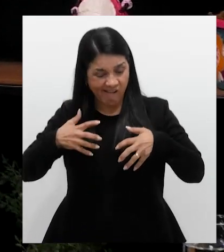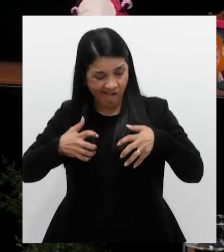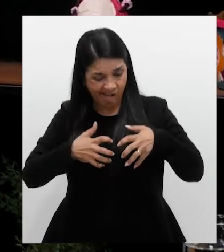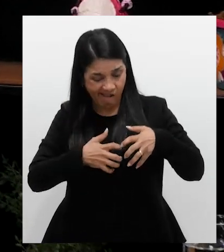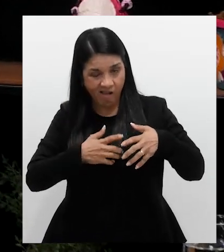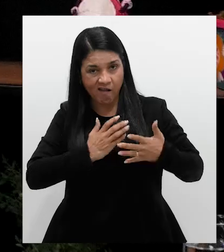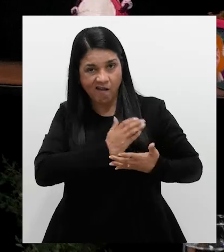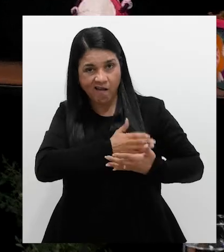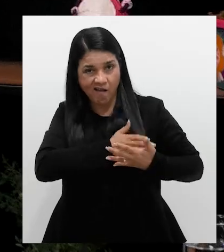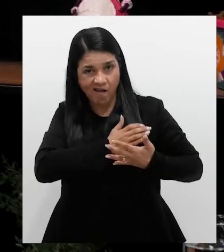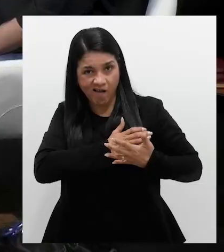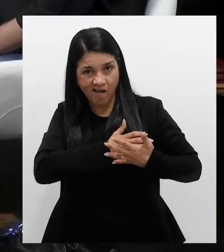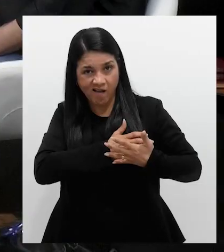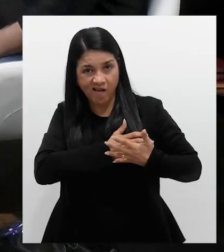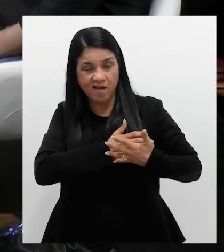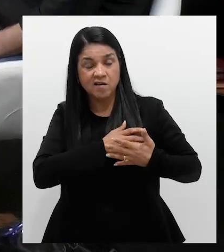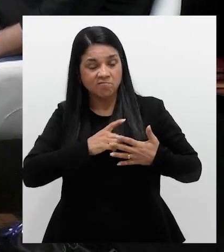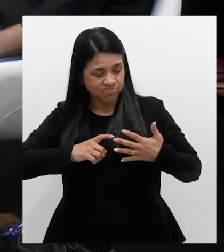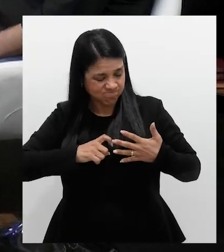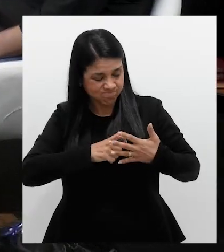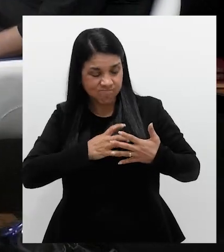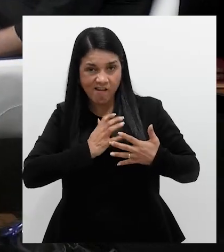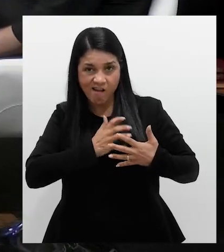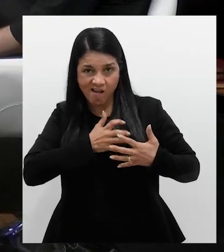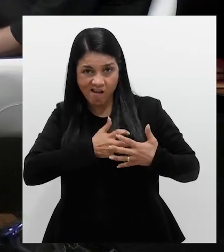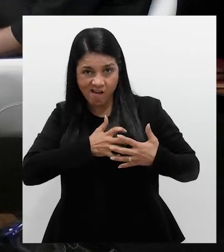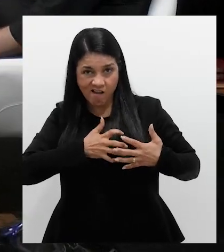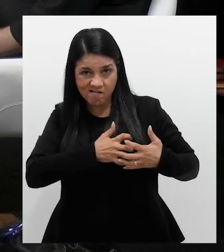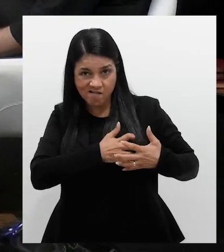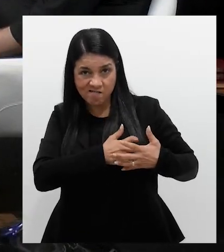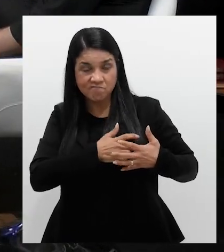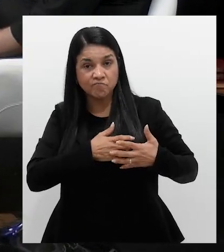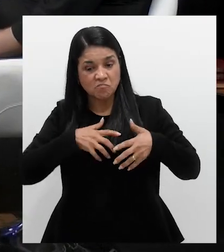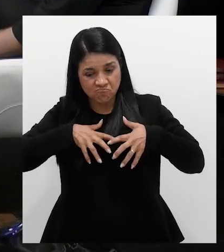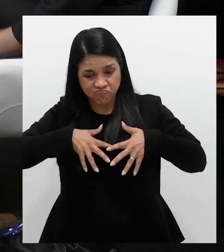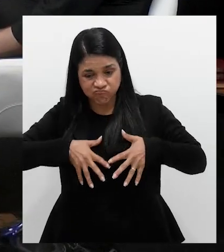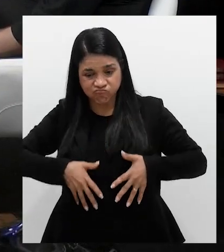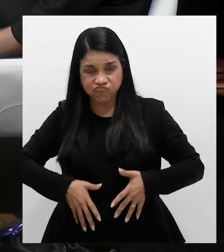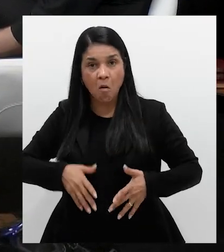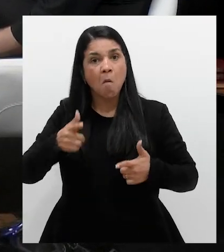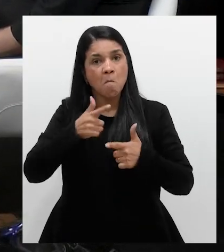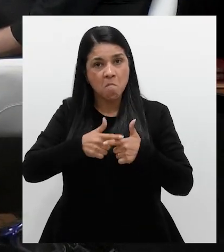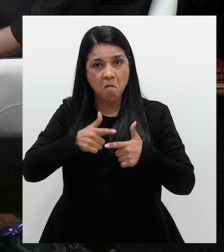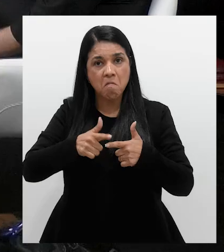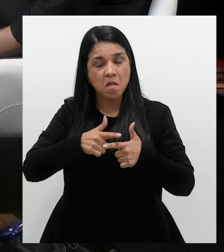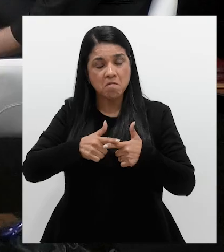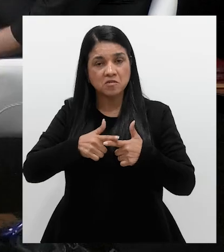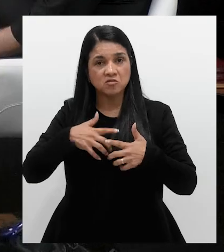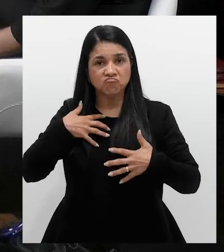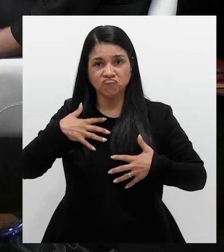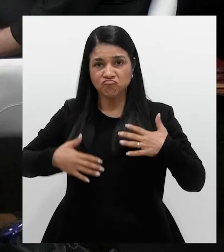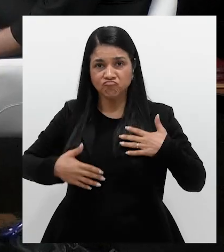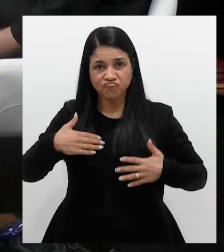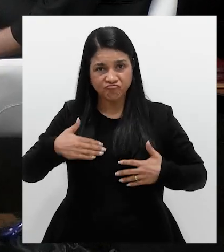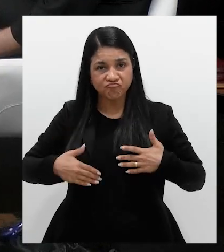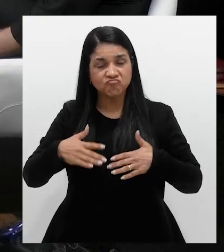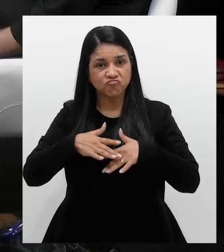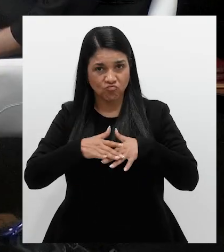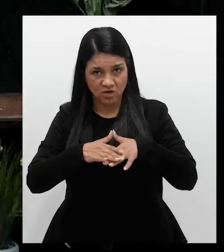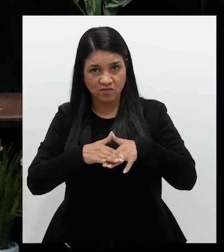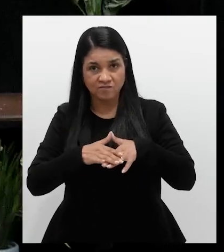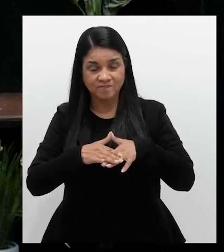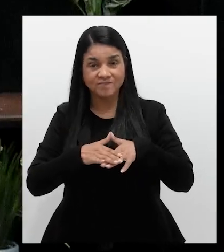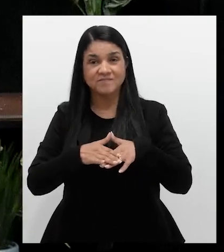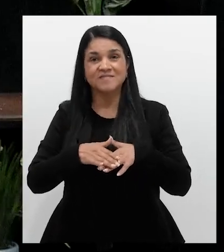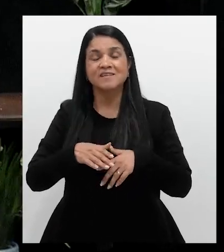né, alojar no coração, alojar em outros órgãos e provocar problemas sistêmicos. Infelizmente, as pessoas